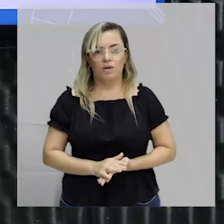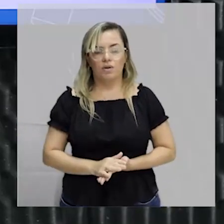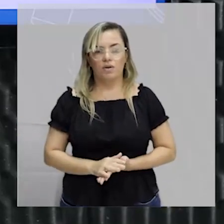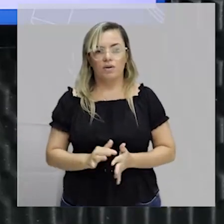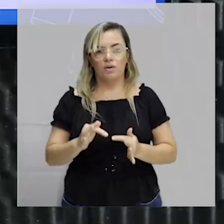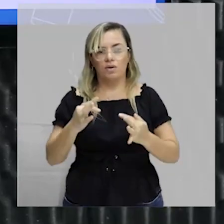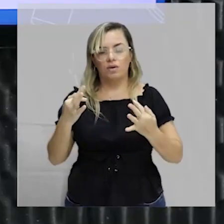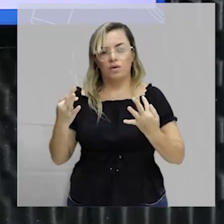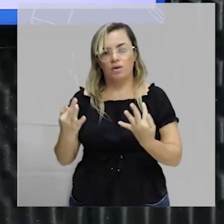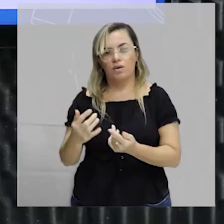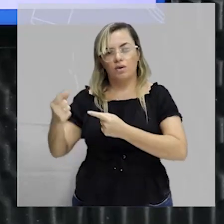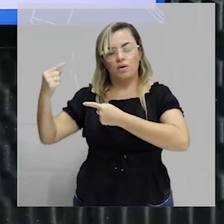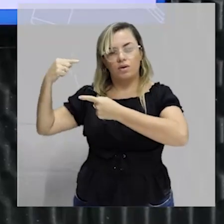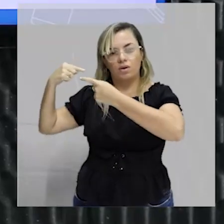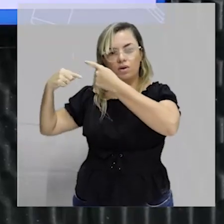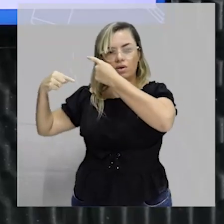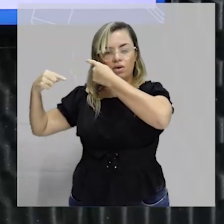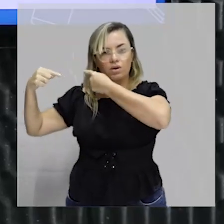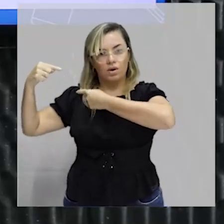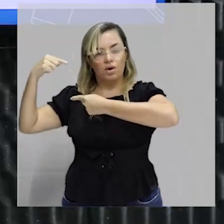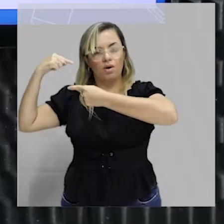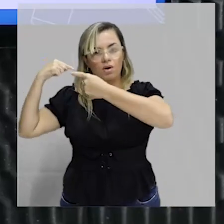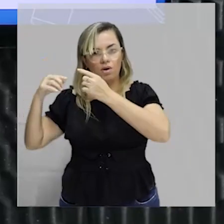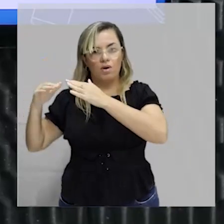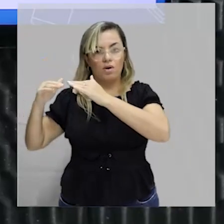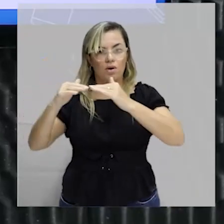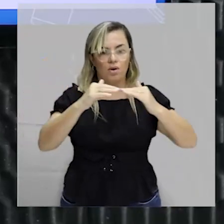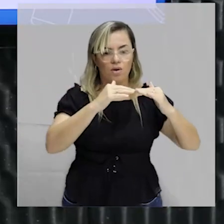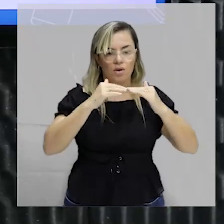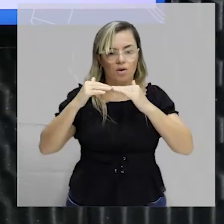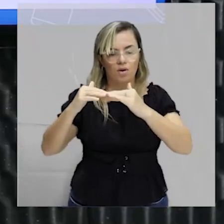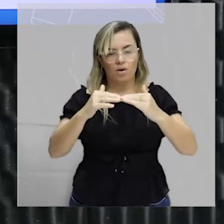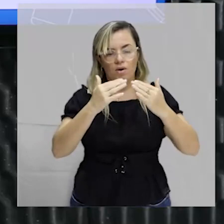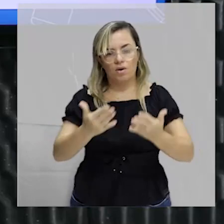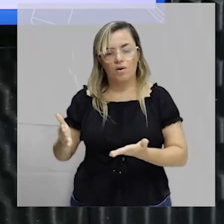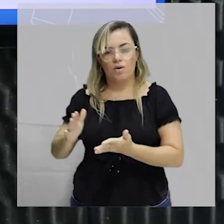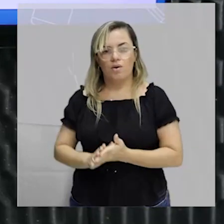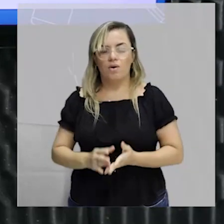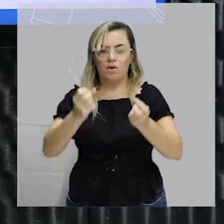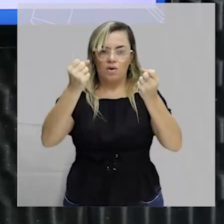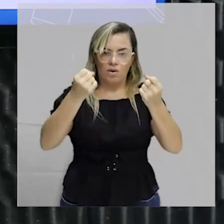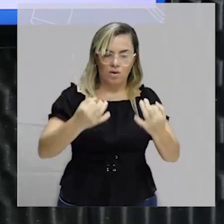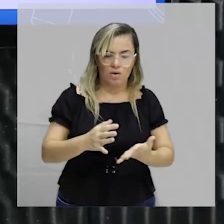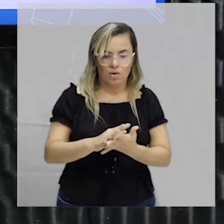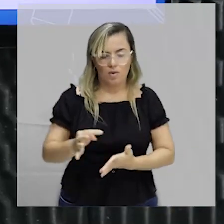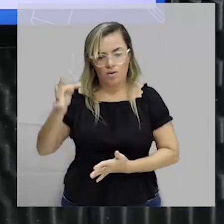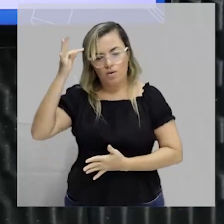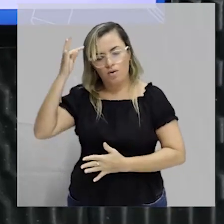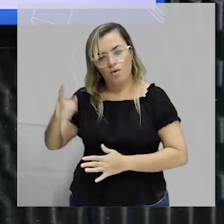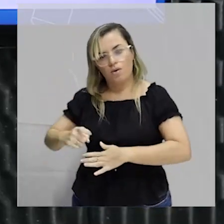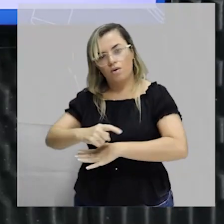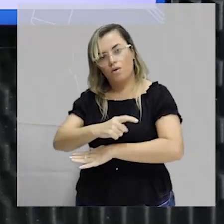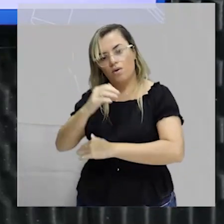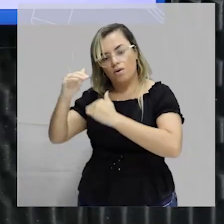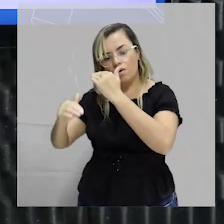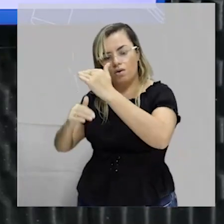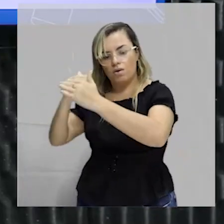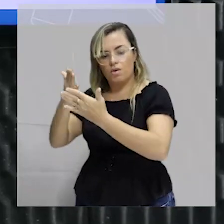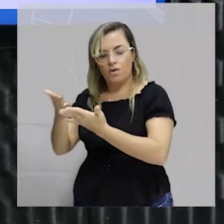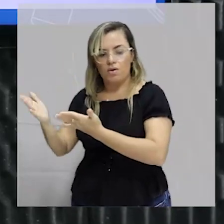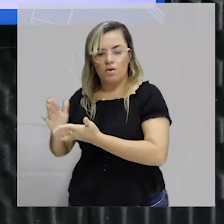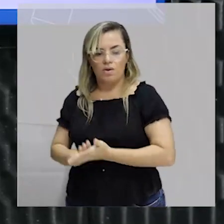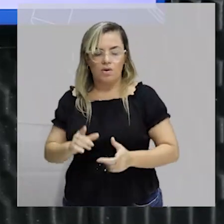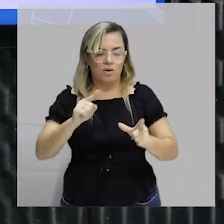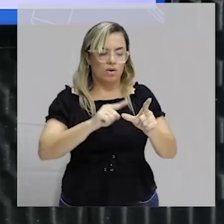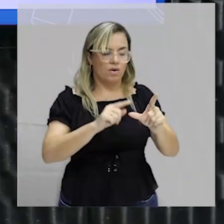descendem de um ancestral comum. Essa seria a fala mais assertiva a respeito da evolução humana. Tá? A letra A está errada